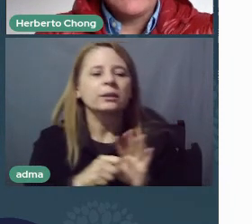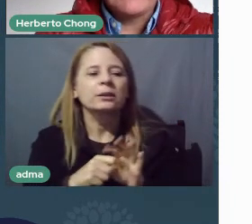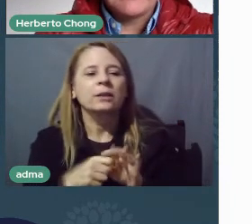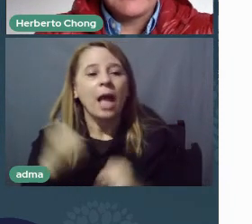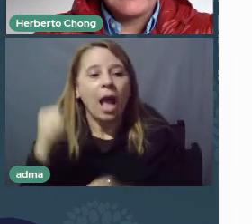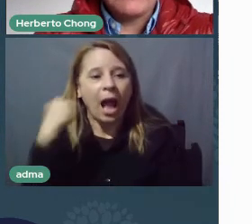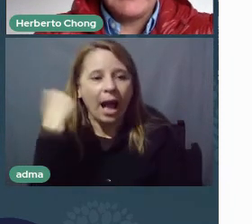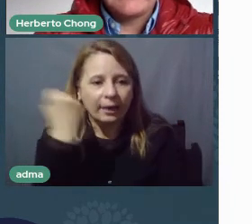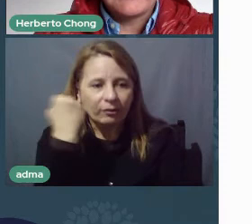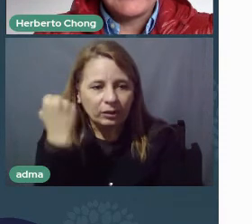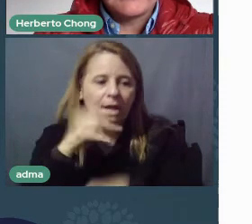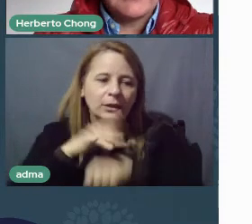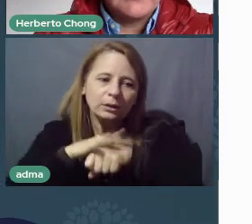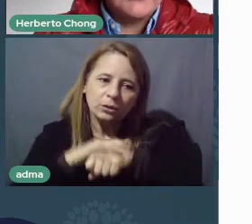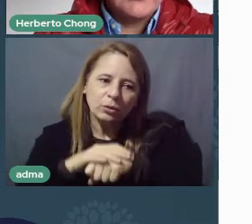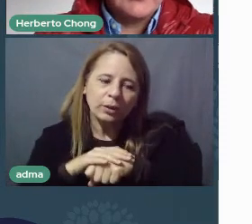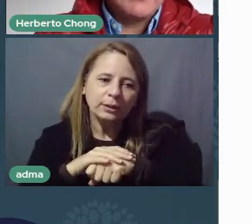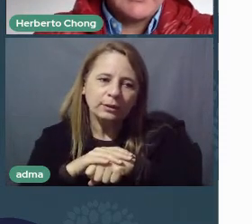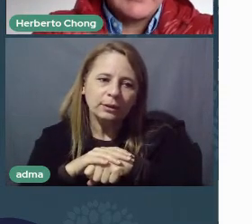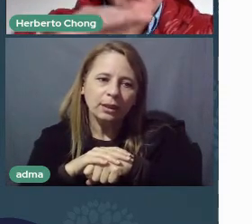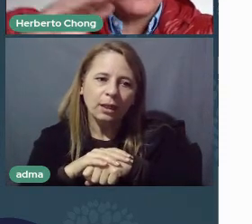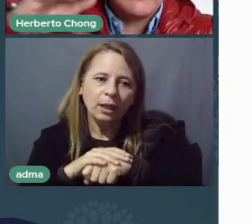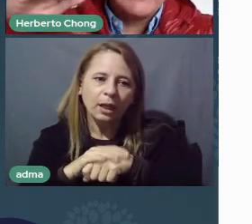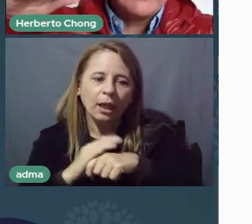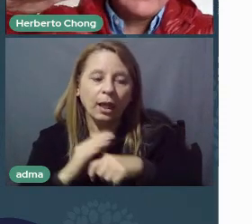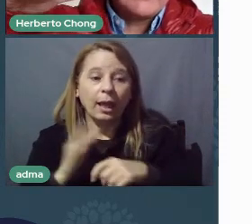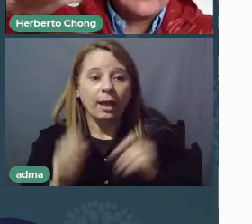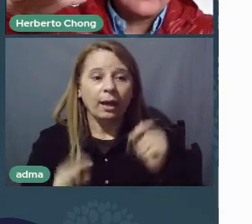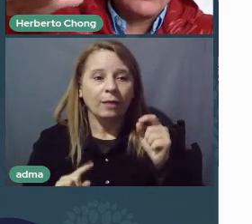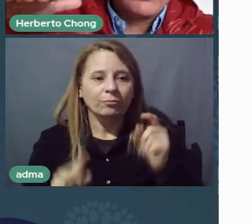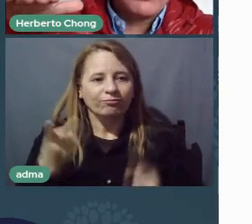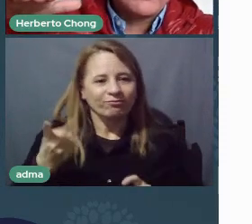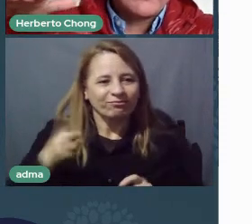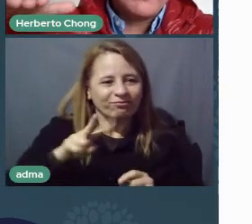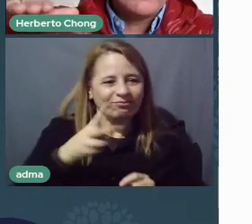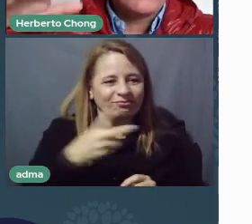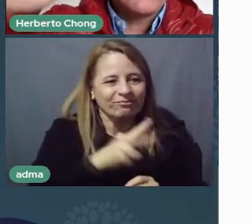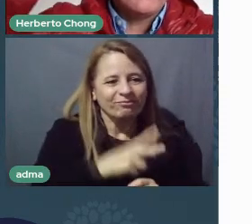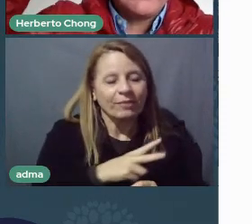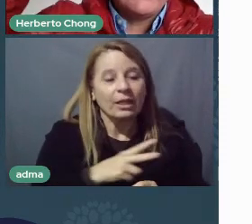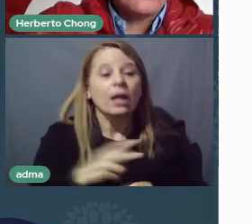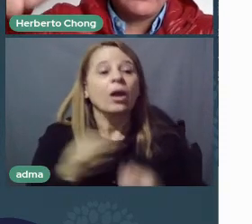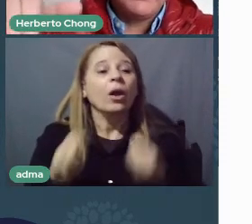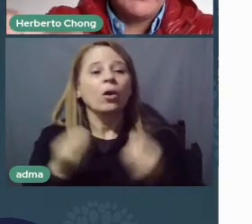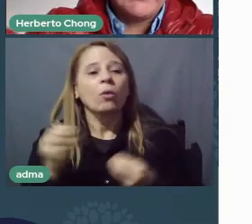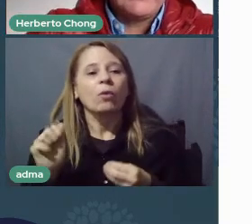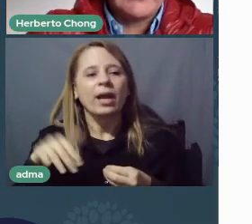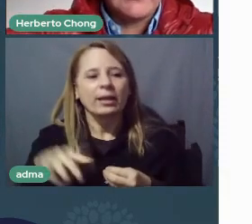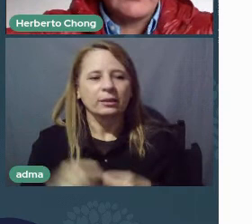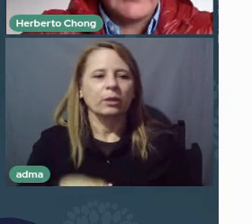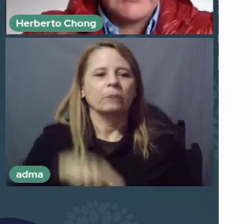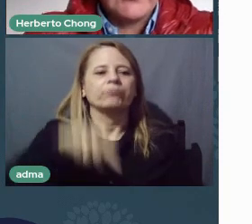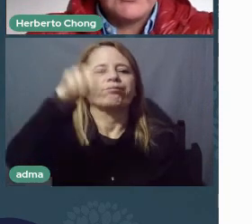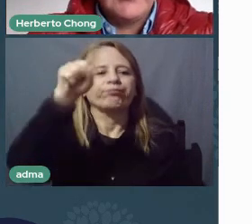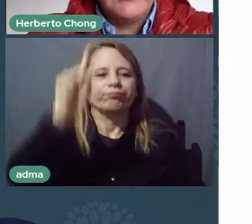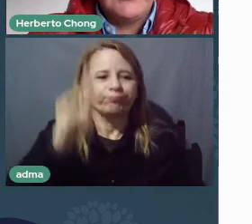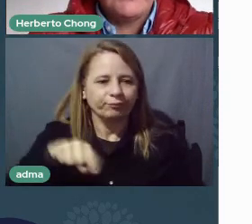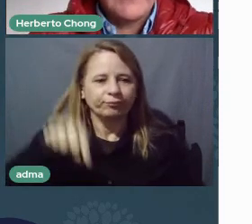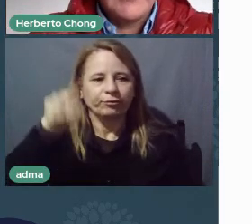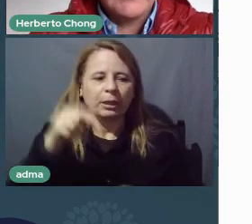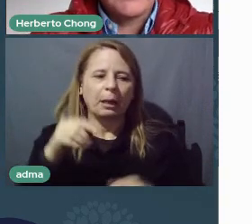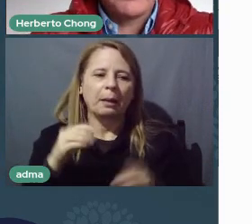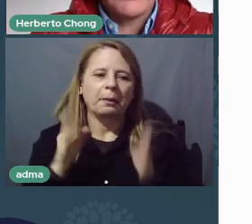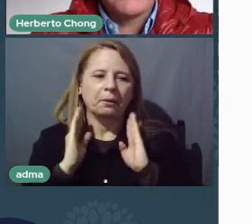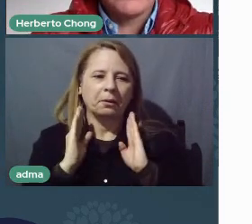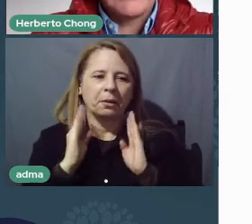gravidade da doença ela não é estática, ela é dinâmica. A asma ela tem um comportamento que vai, sobe e desce, ela não é